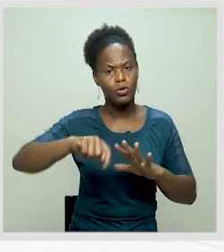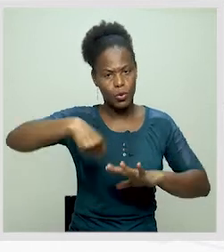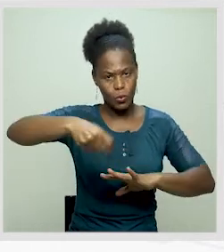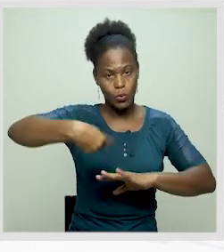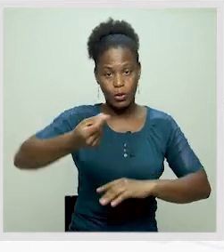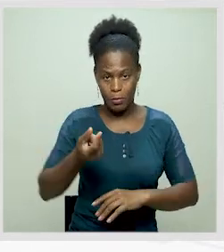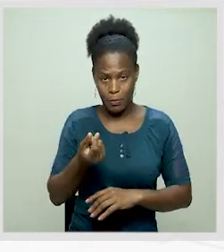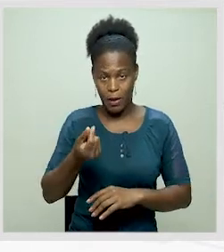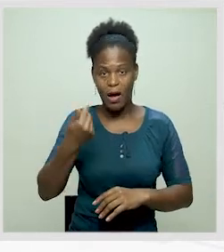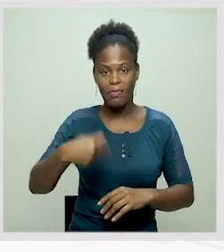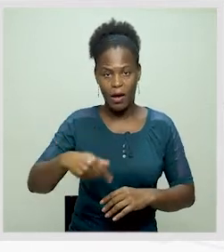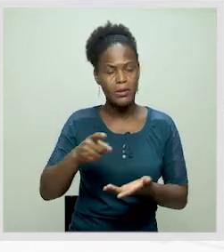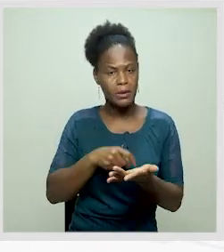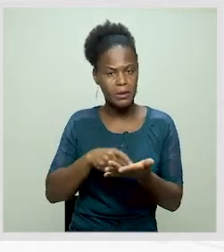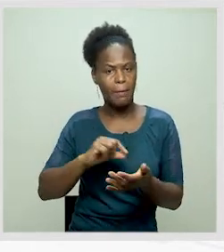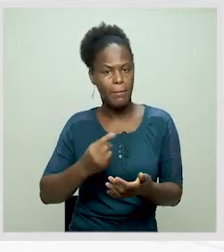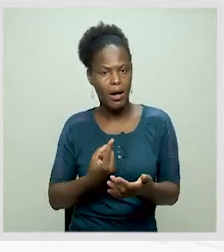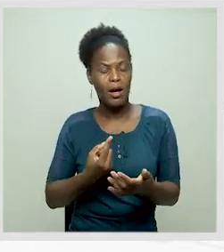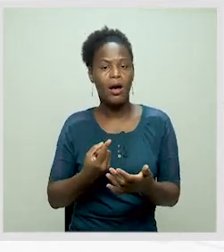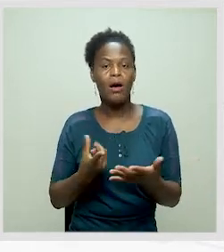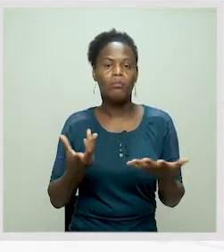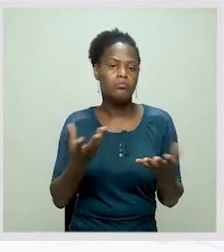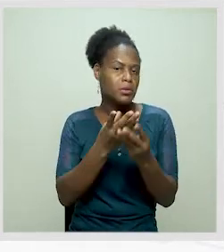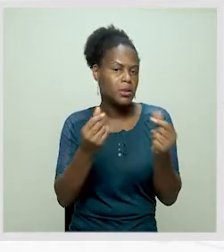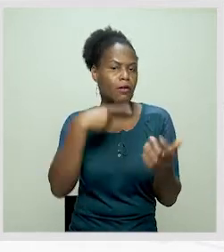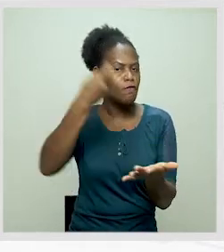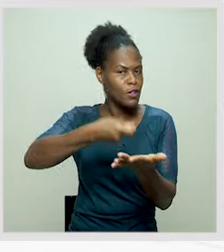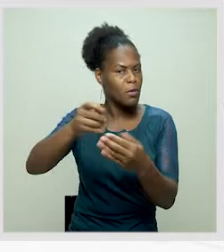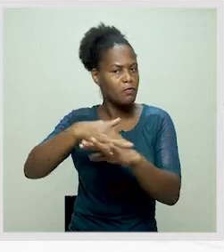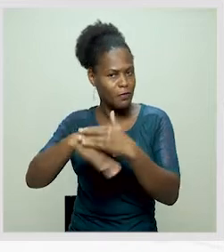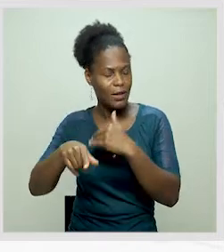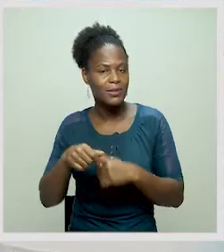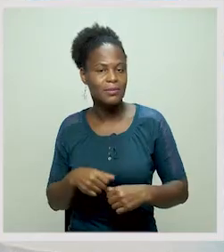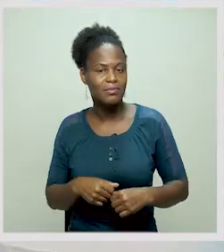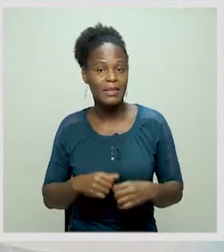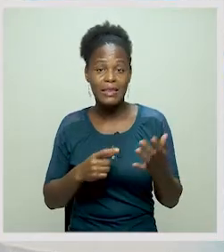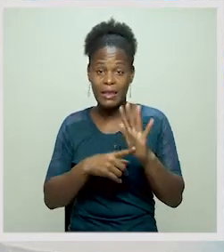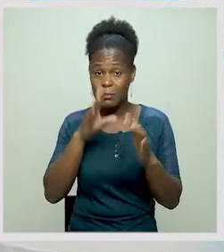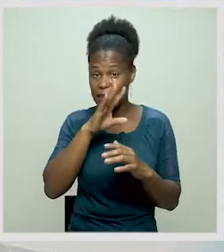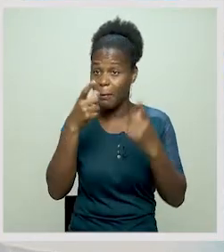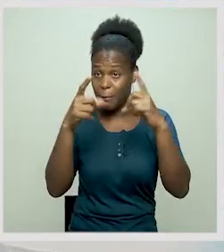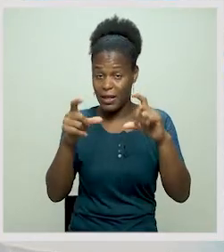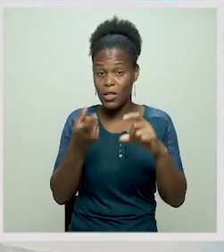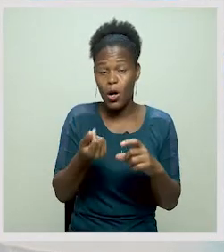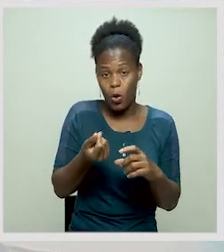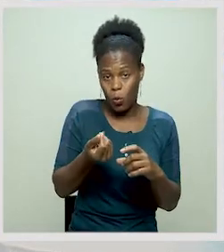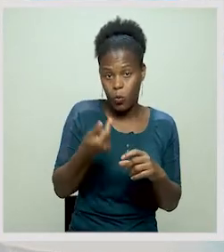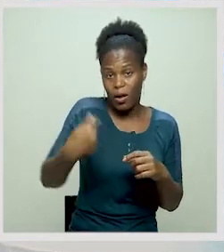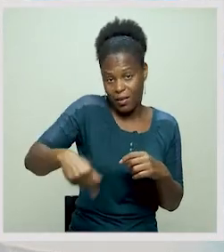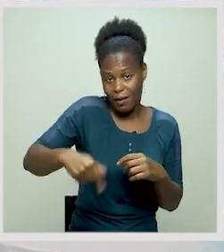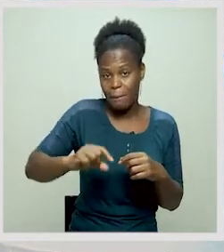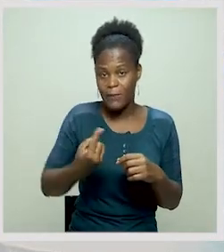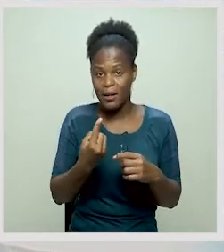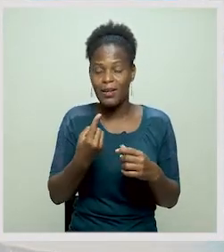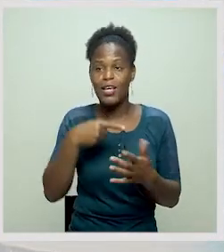recursos financeiros necessários para a concretização do investimento. Se tem recursos suficientes